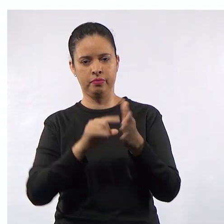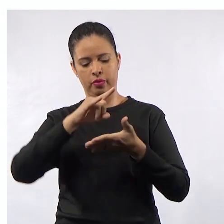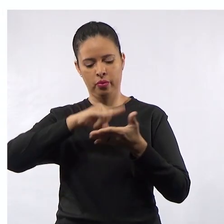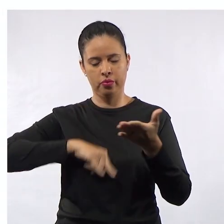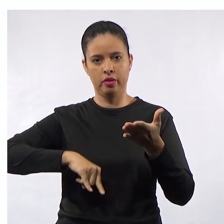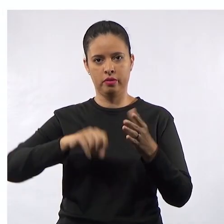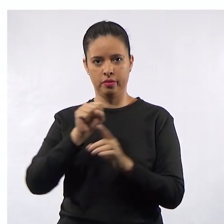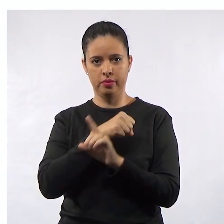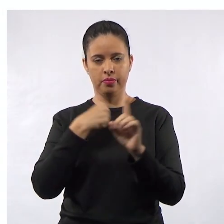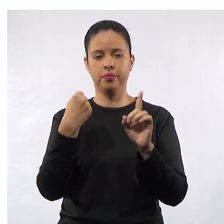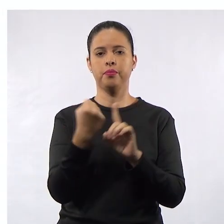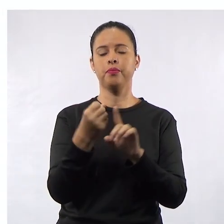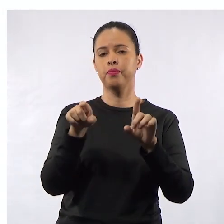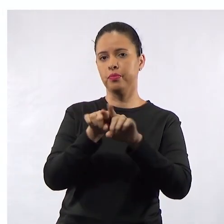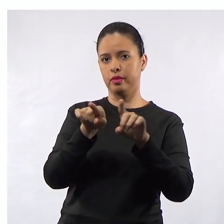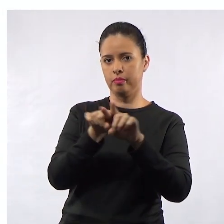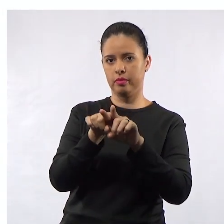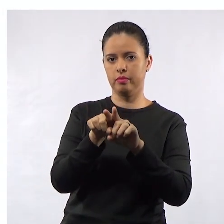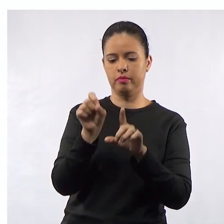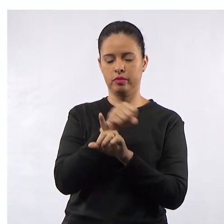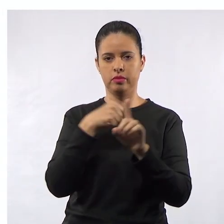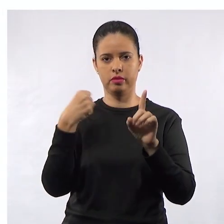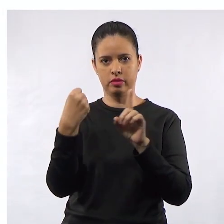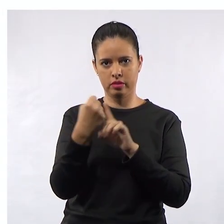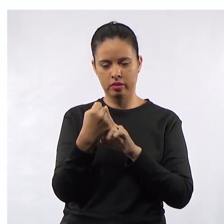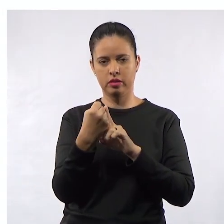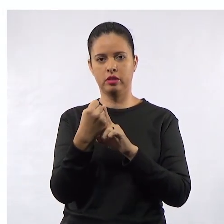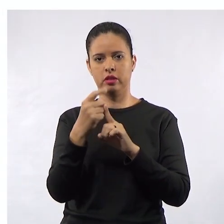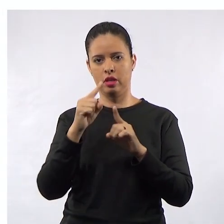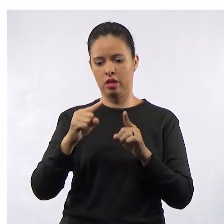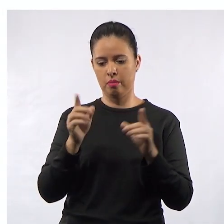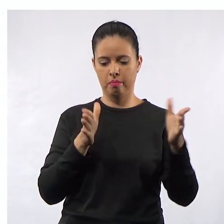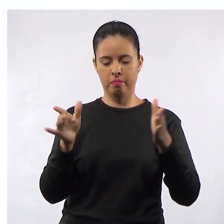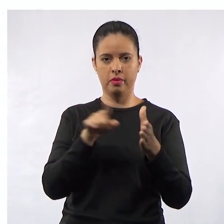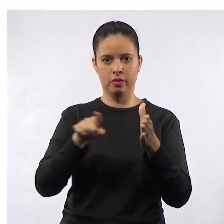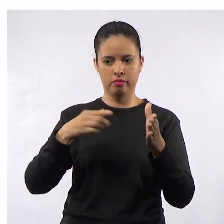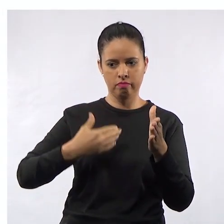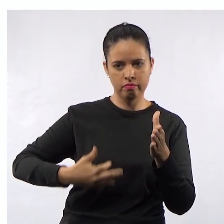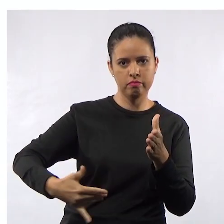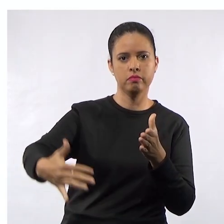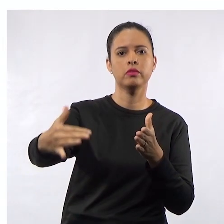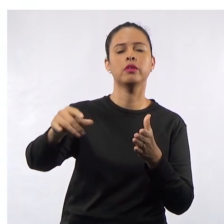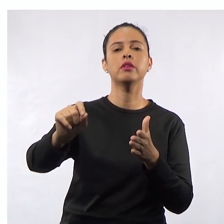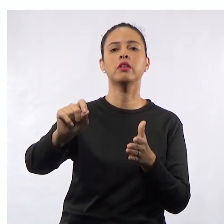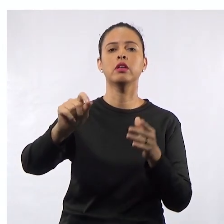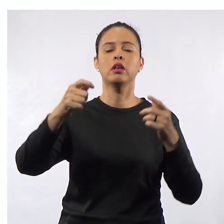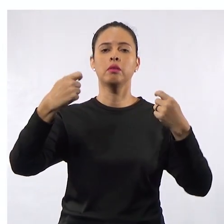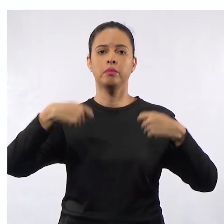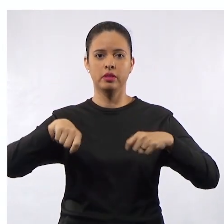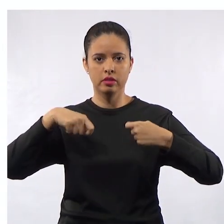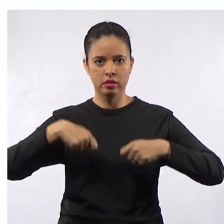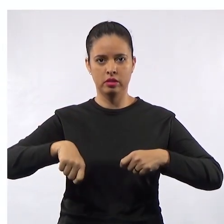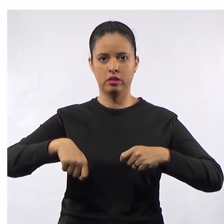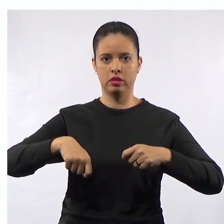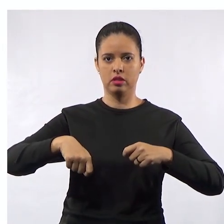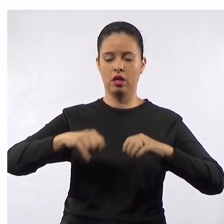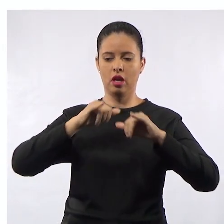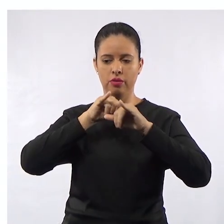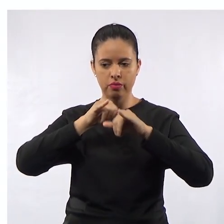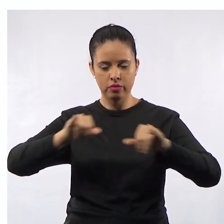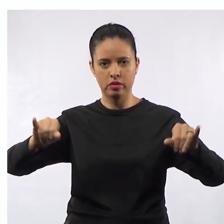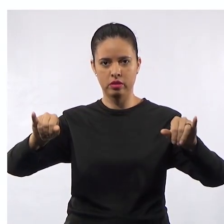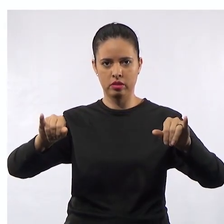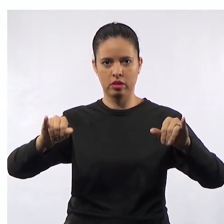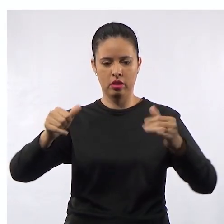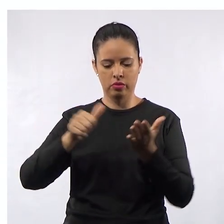lei ou no contrato social ou quando a sociedade for por prazo indeterminado Basta fazer a notificação aos demais sócios